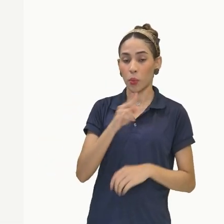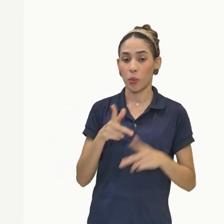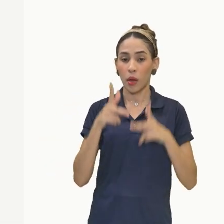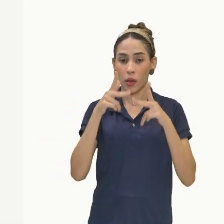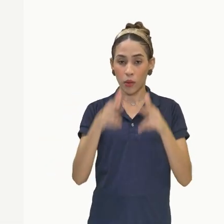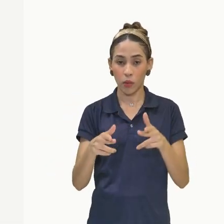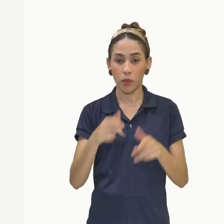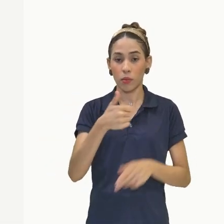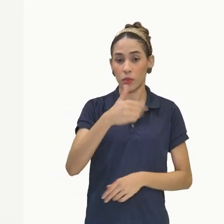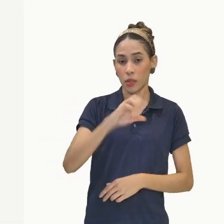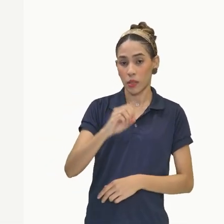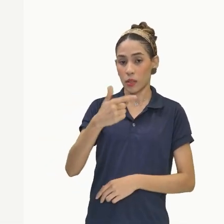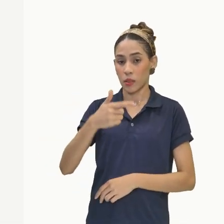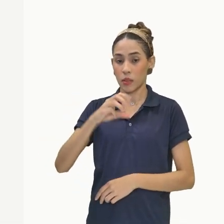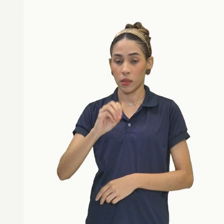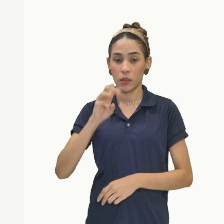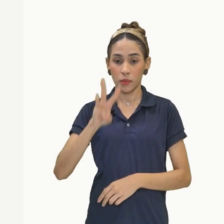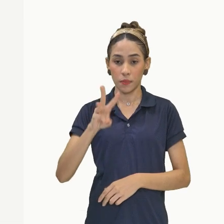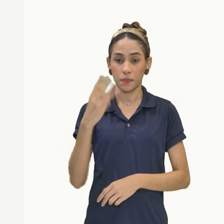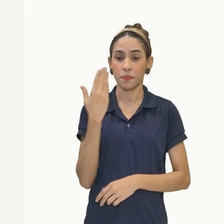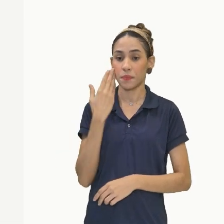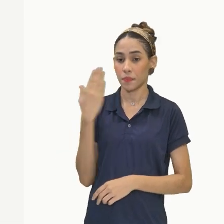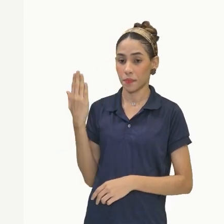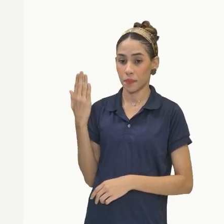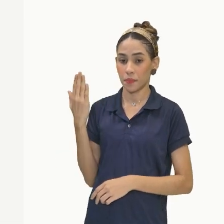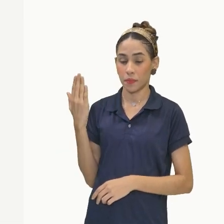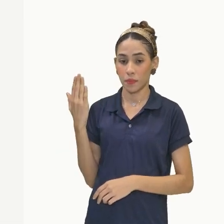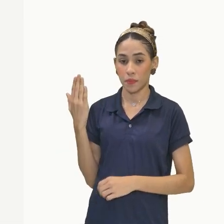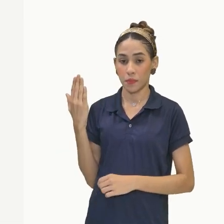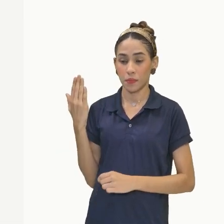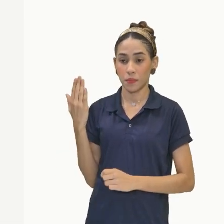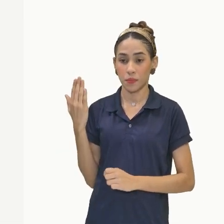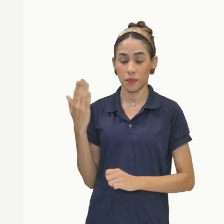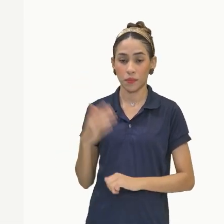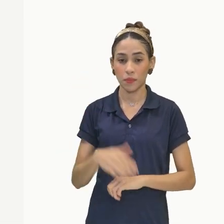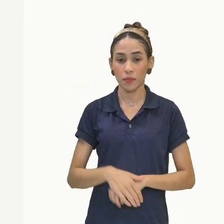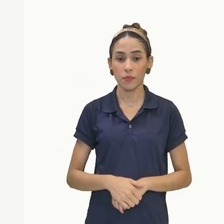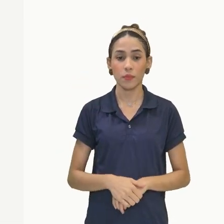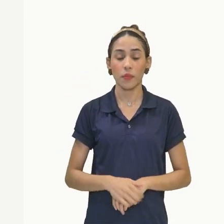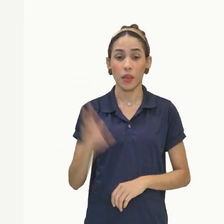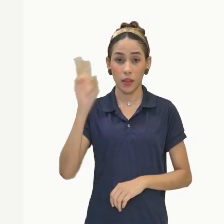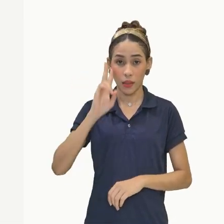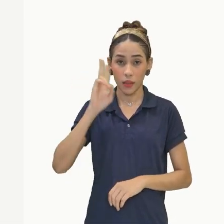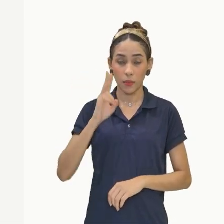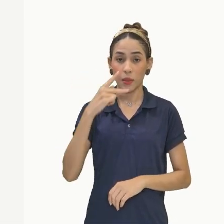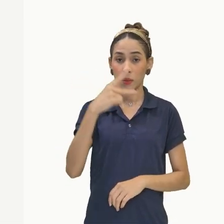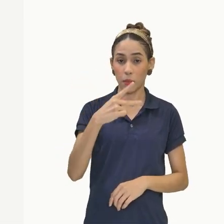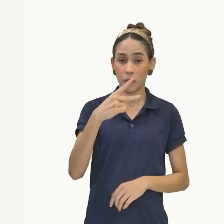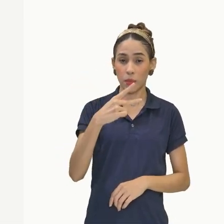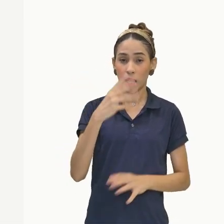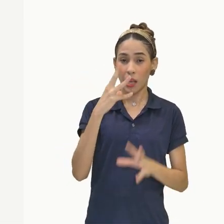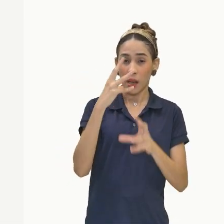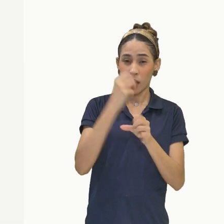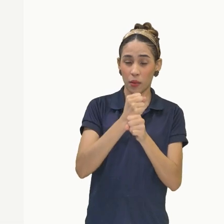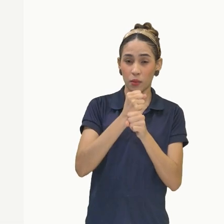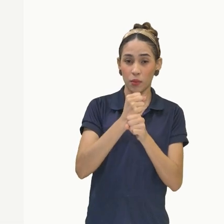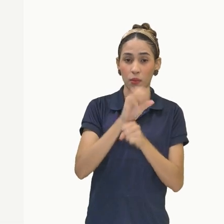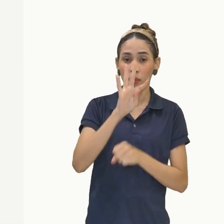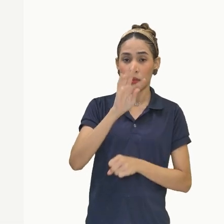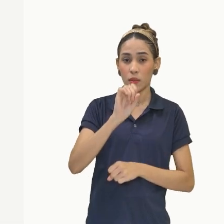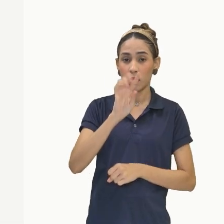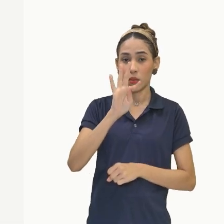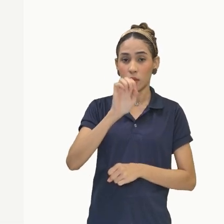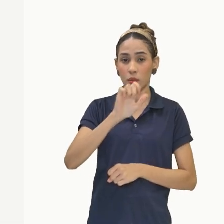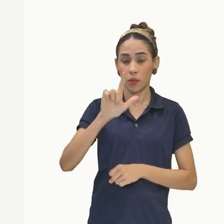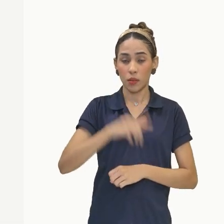potência realmente utilizada pelo nosso motor de 1020 watts. Lembra que a potência total dele foi